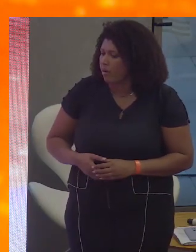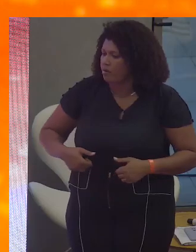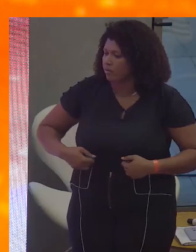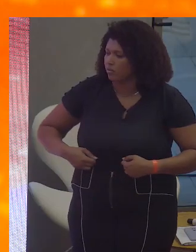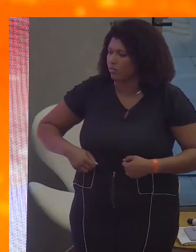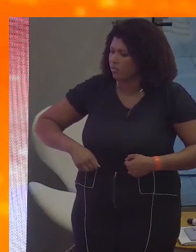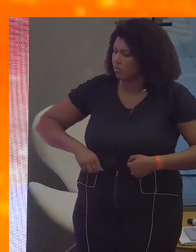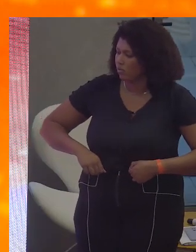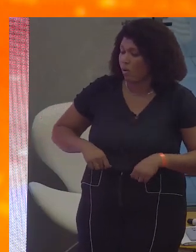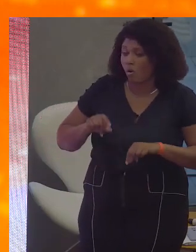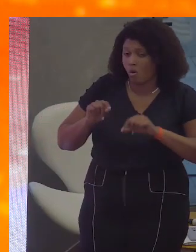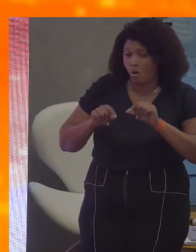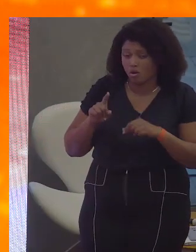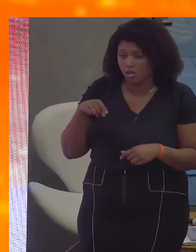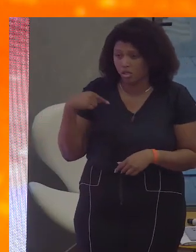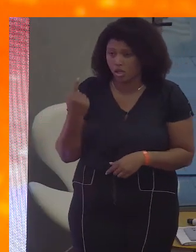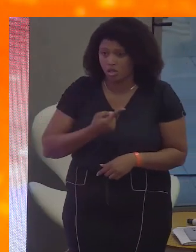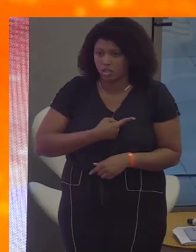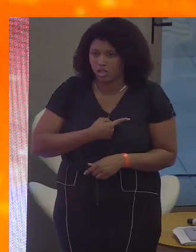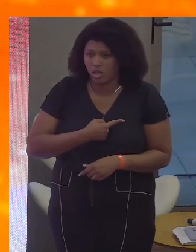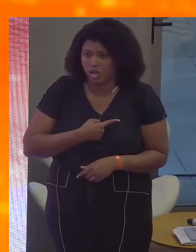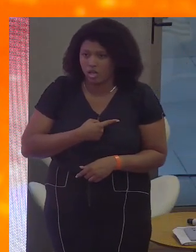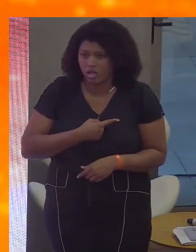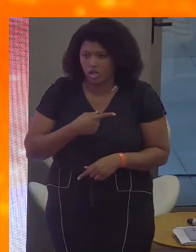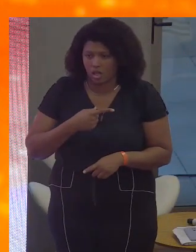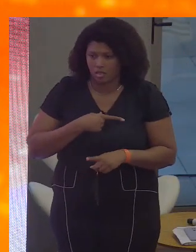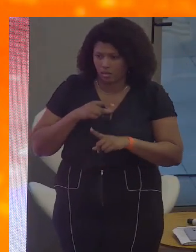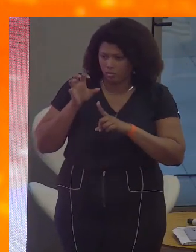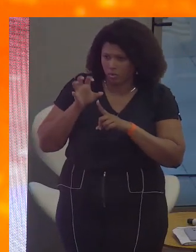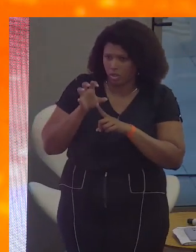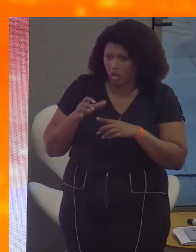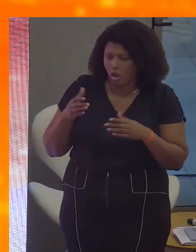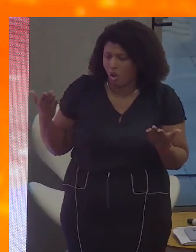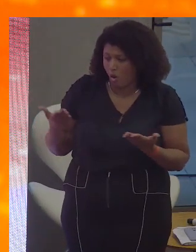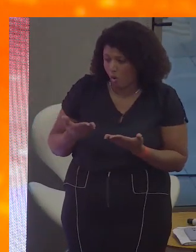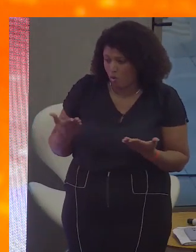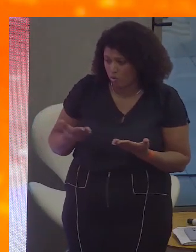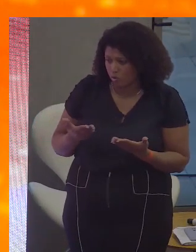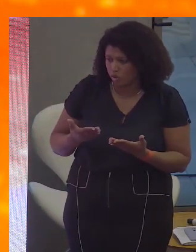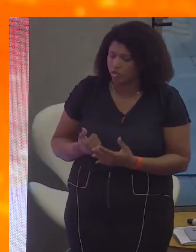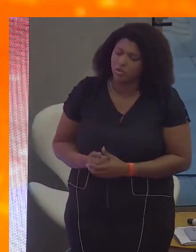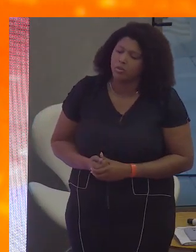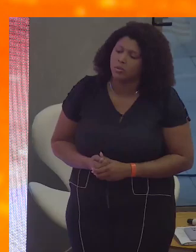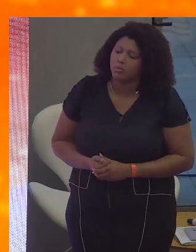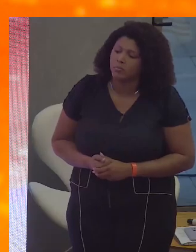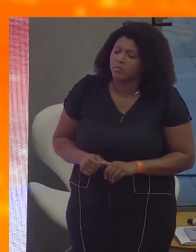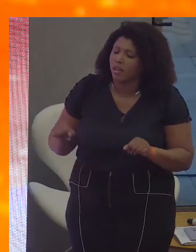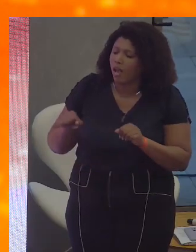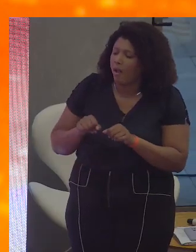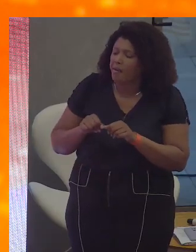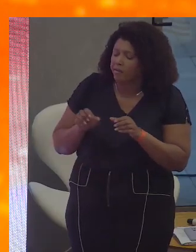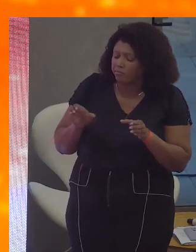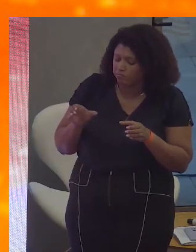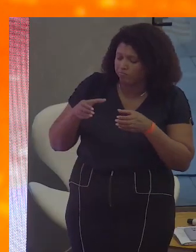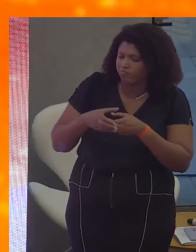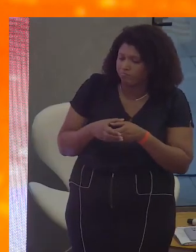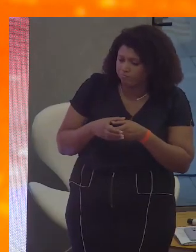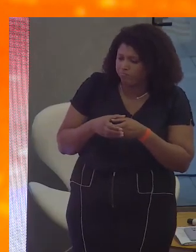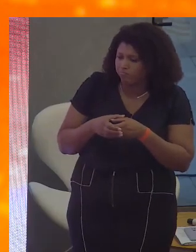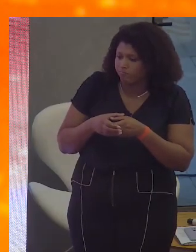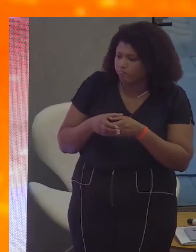O que a gente tem, a minha orientadora, hoje ela está integrando o comitê